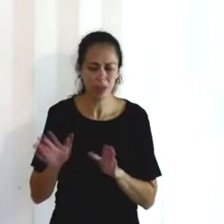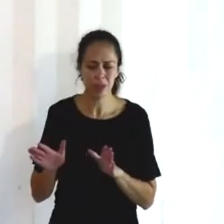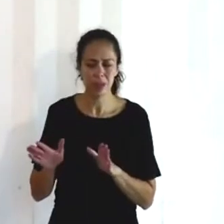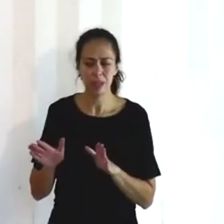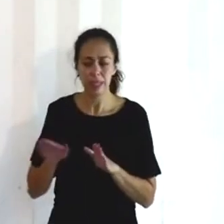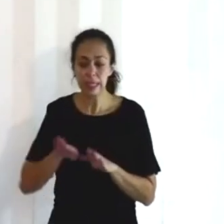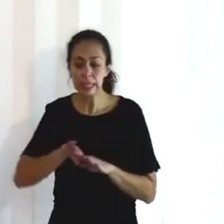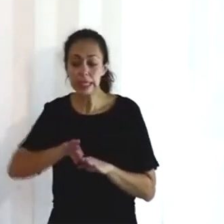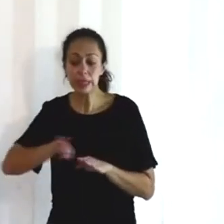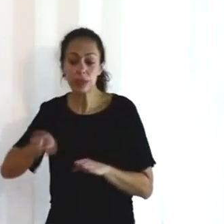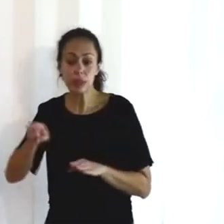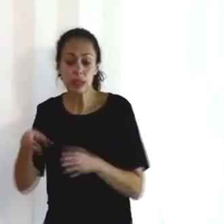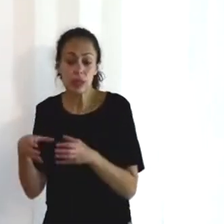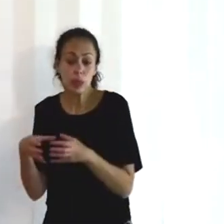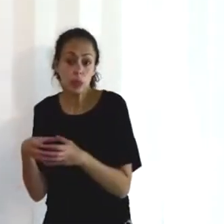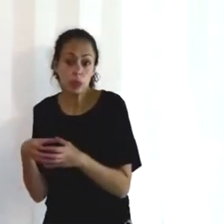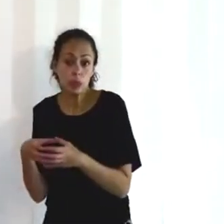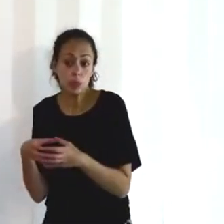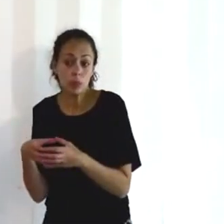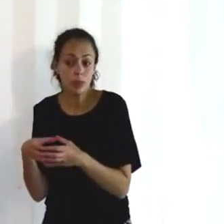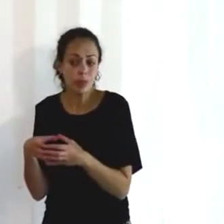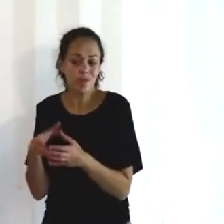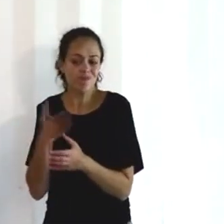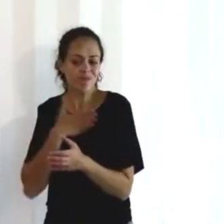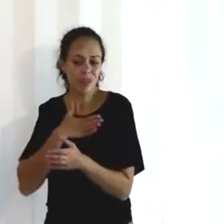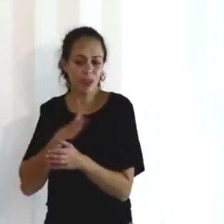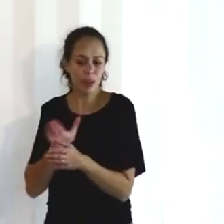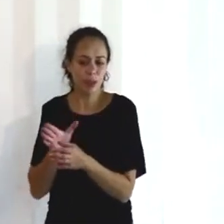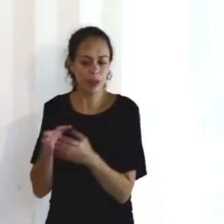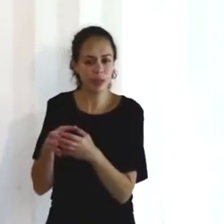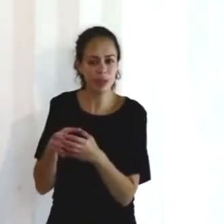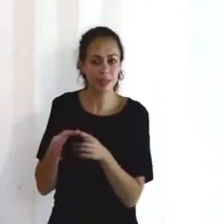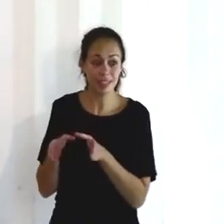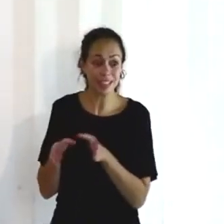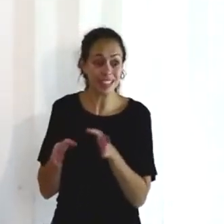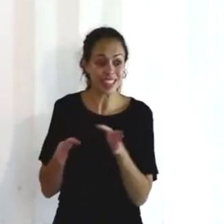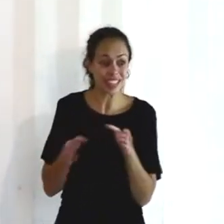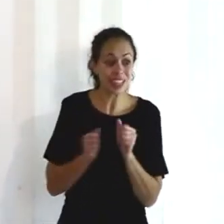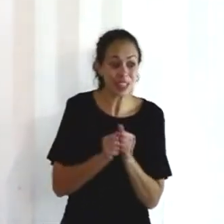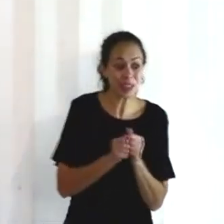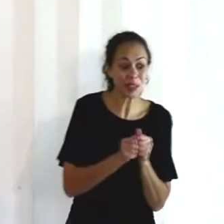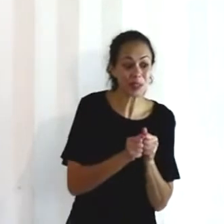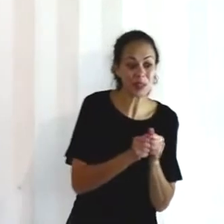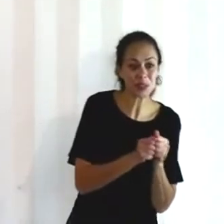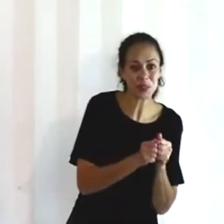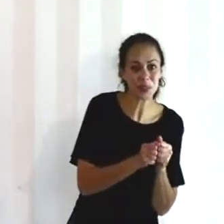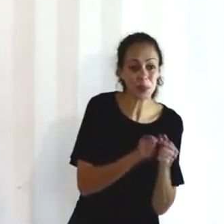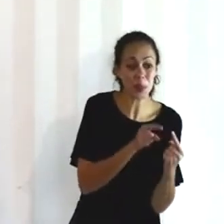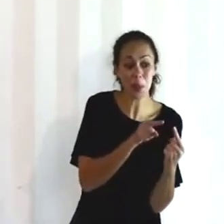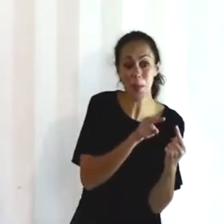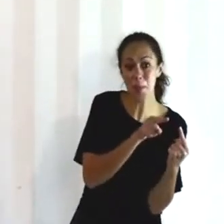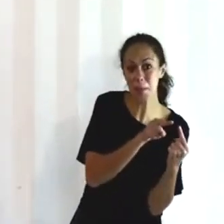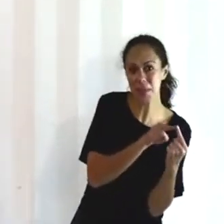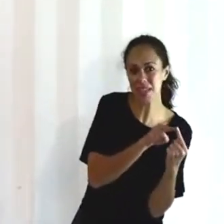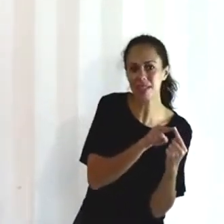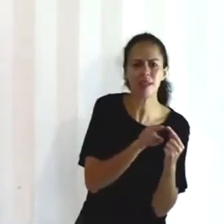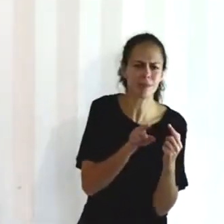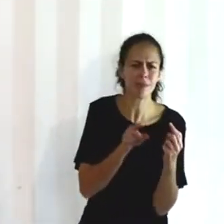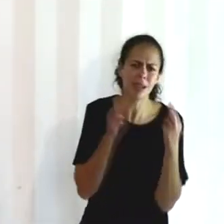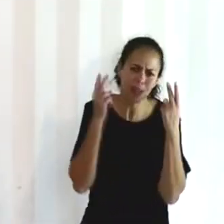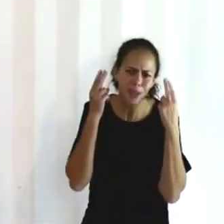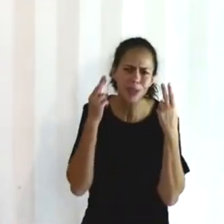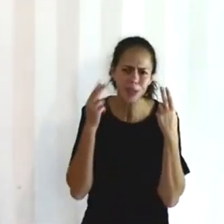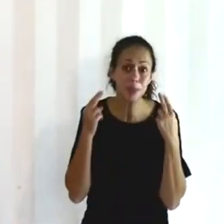meio. E nós temos uma predisposição natural a andar com pessoas que a gente se dá bem, que a gente gosta, que a gente